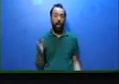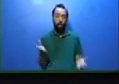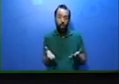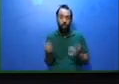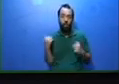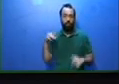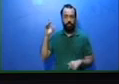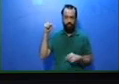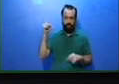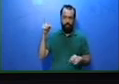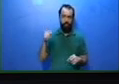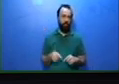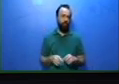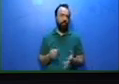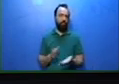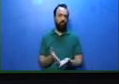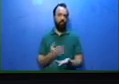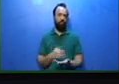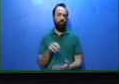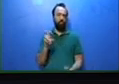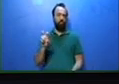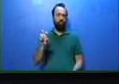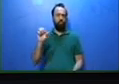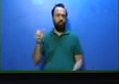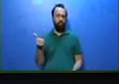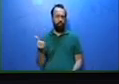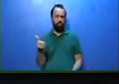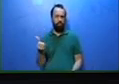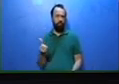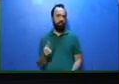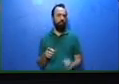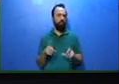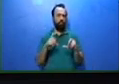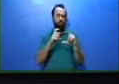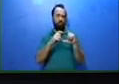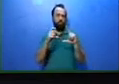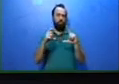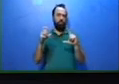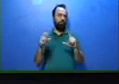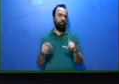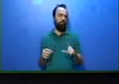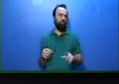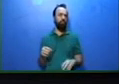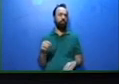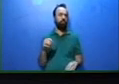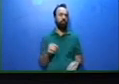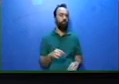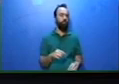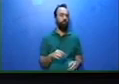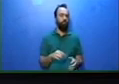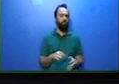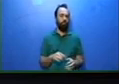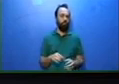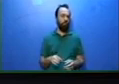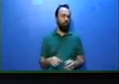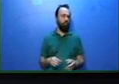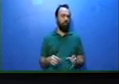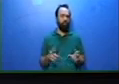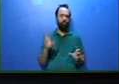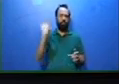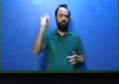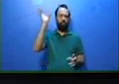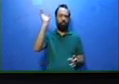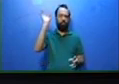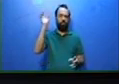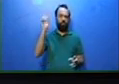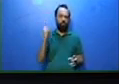Agora, na página 56, tem a tirinha do Adão, tá? Que são 2 lâmpadas que aparecem aí